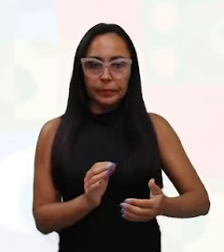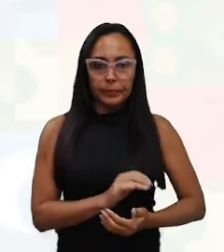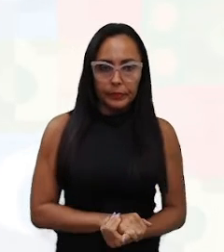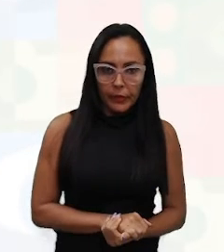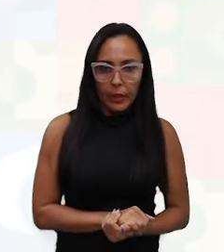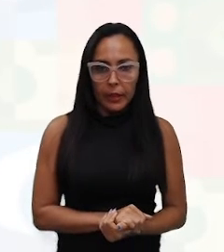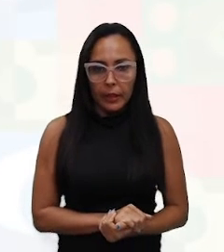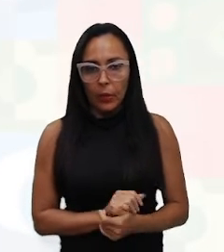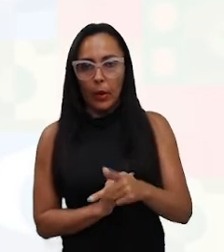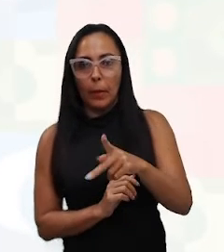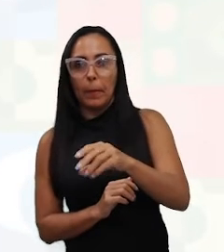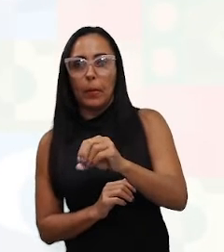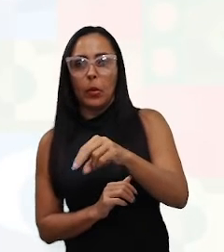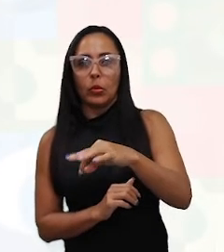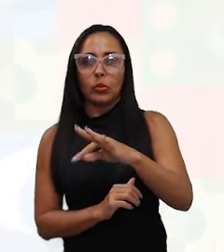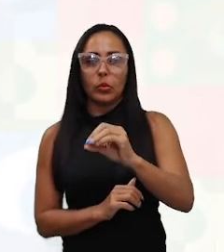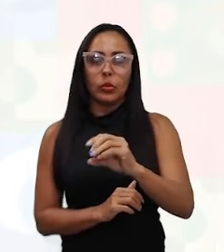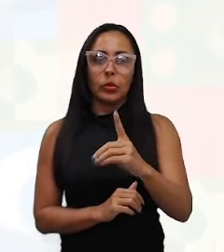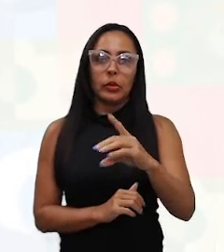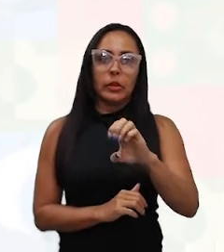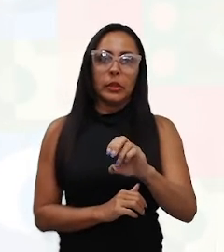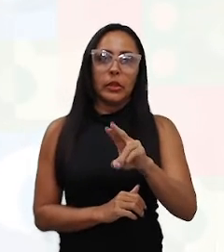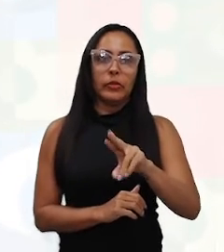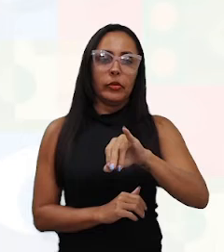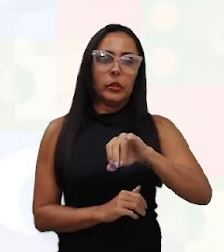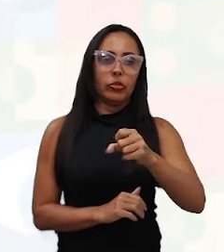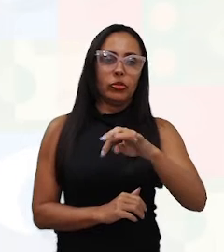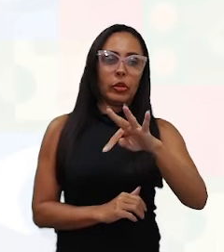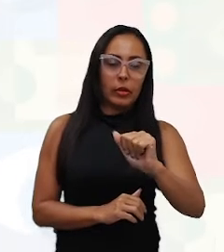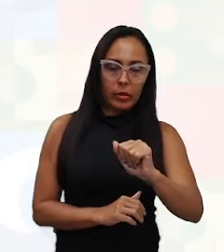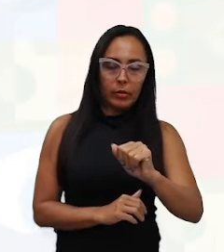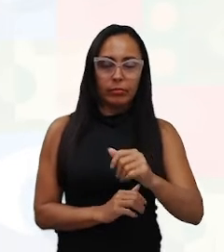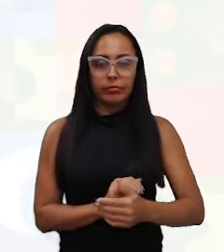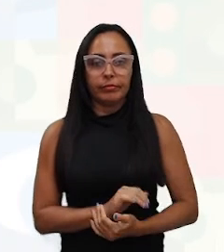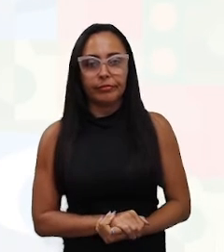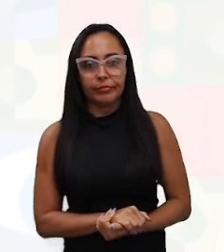de vista, né? É o ponto onde o observador se encontra.